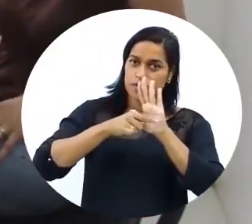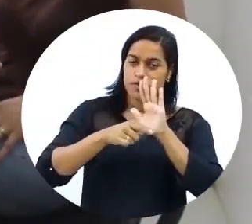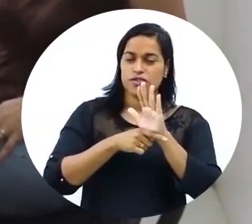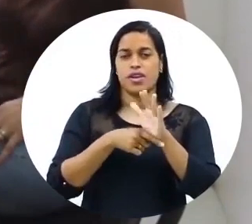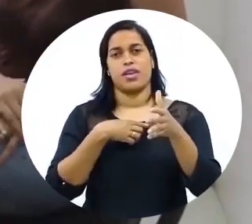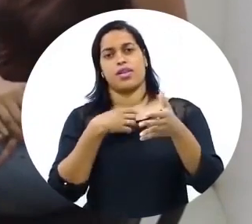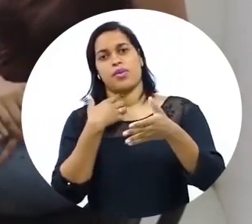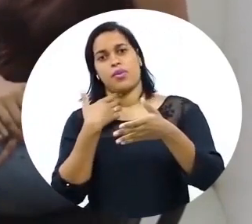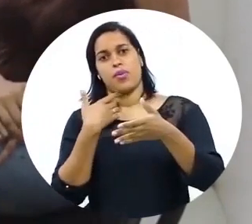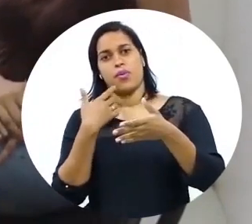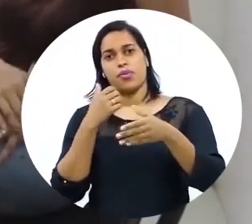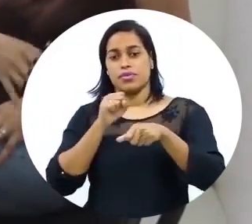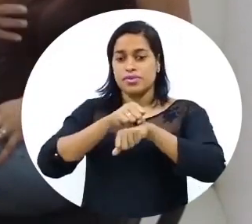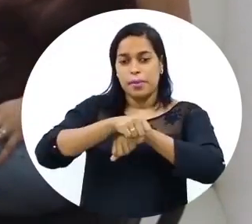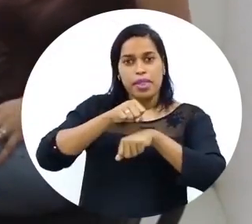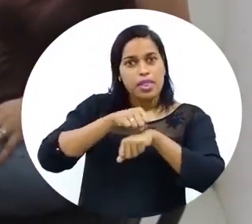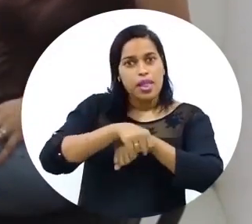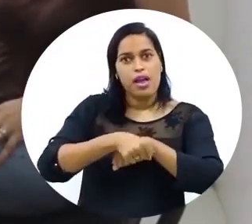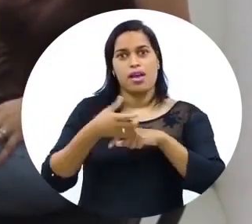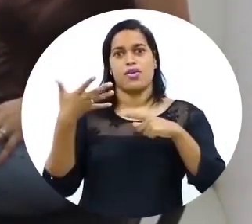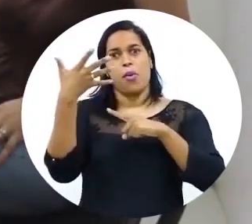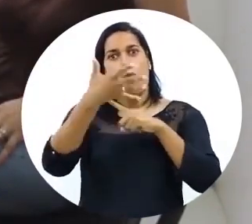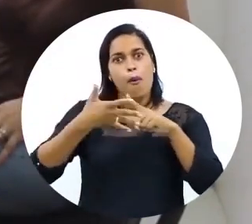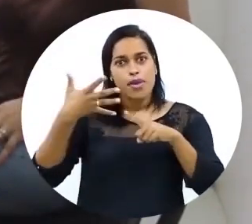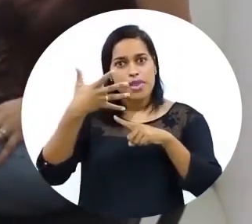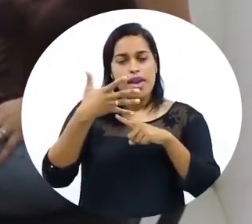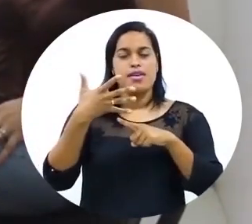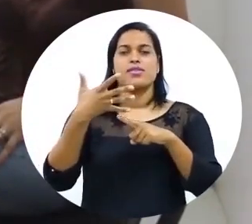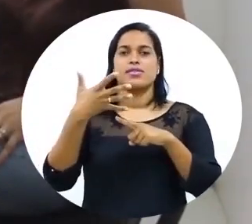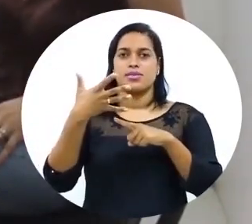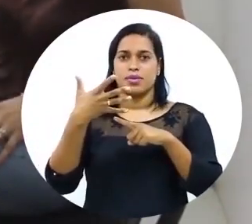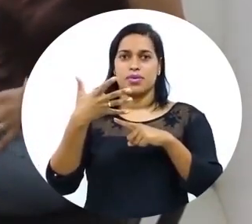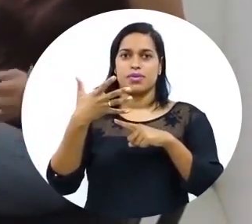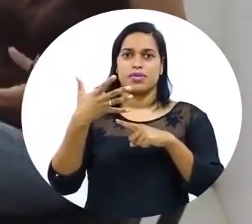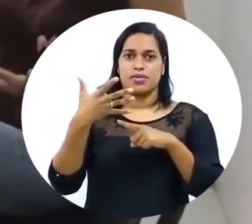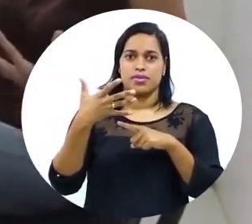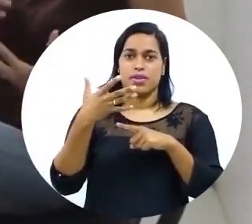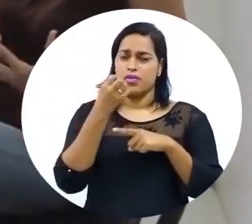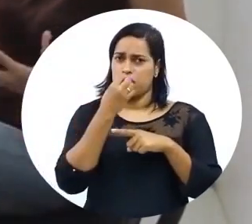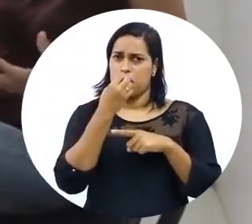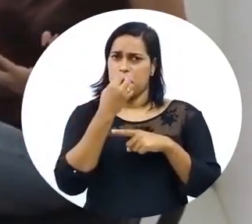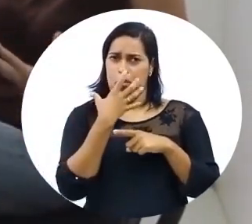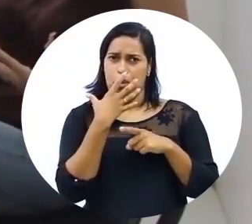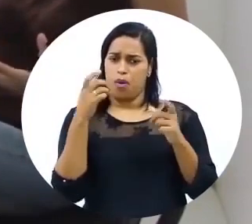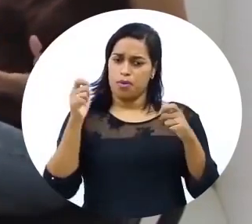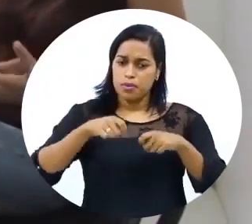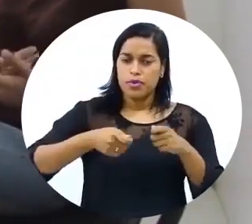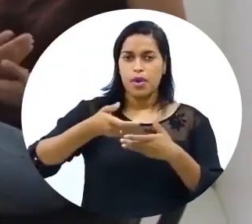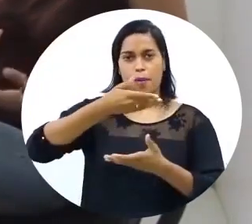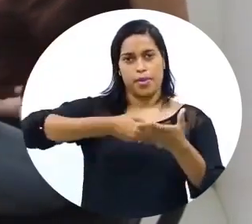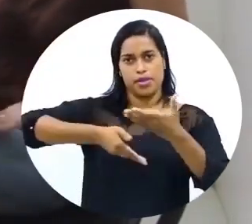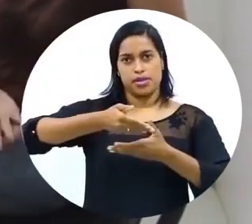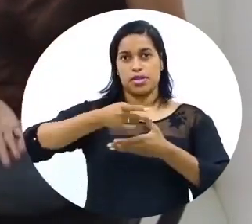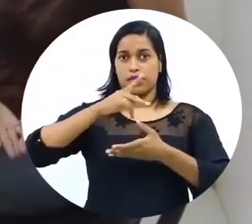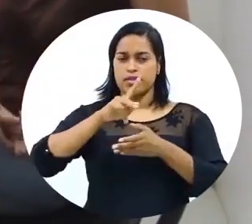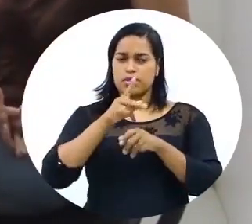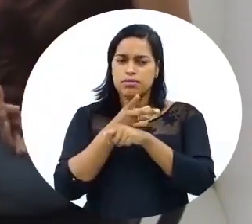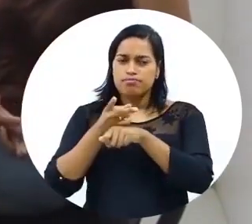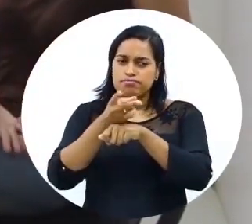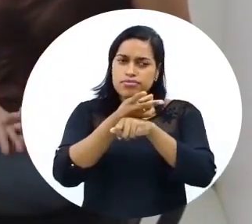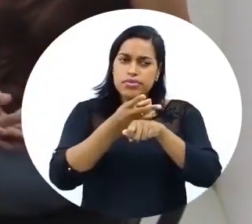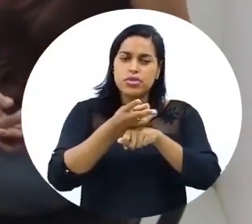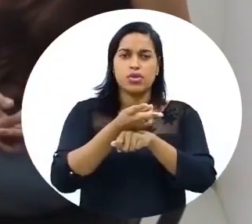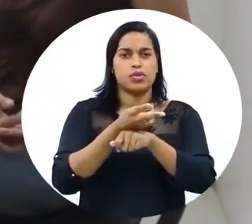seminário, congresso. Que isso trouxe, agregou as competências relacionadas ao que você está buscando no